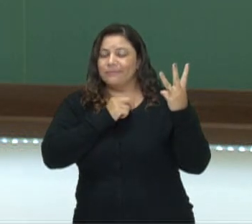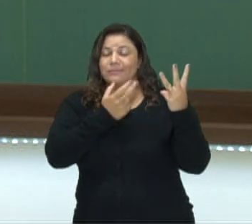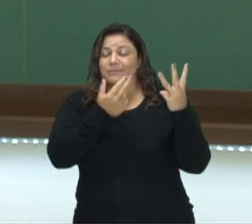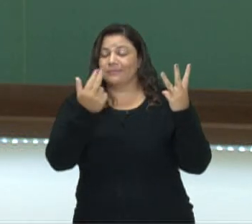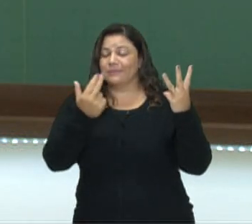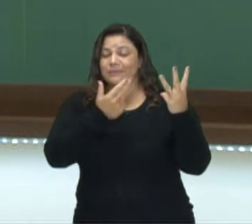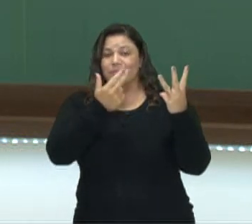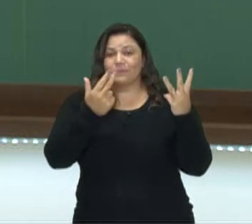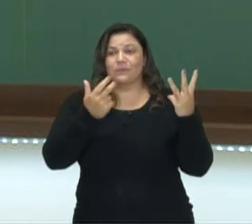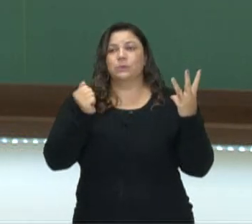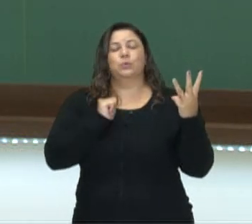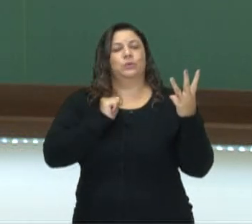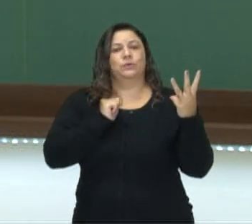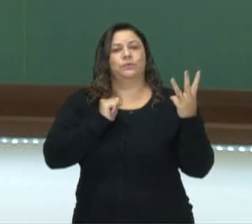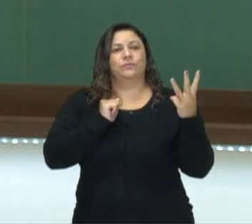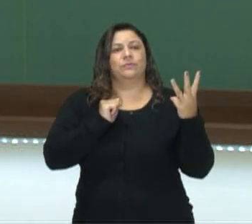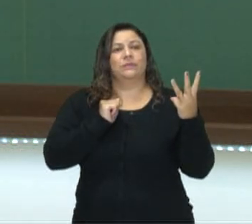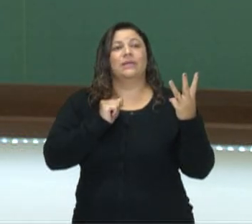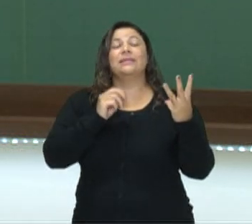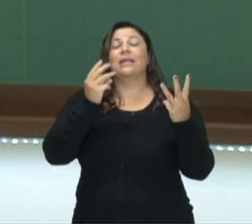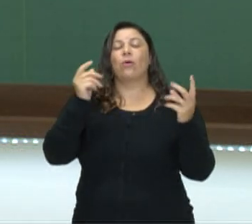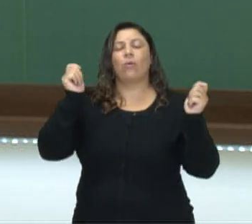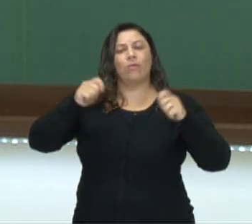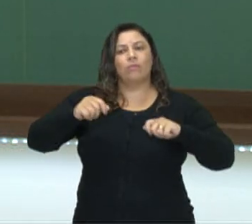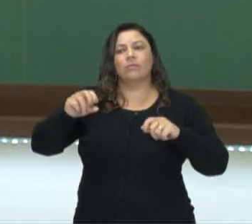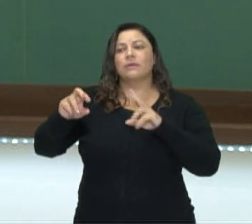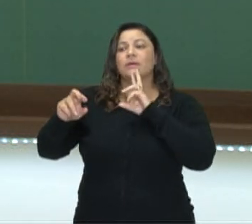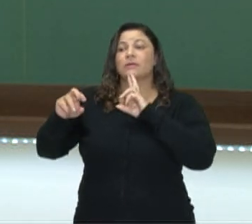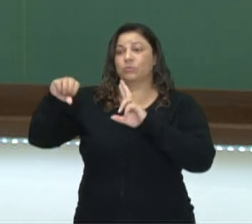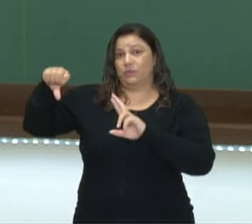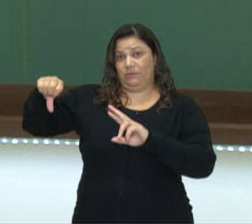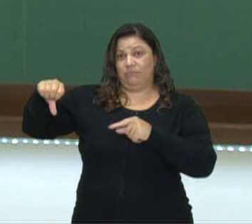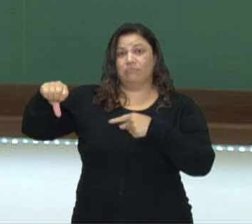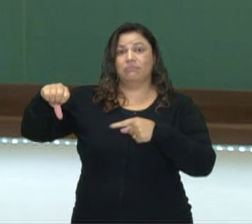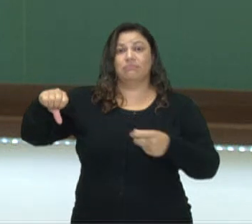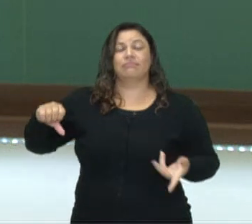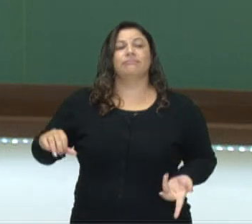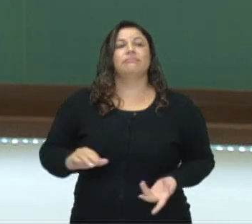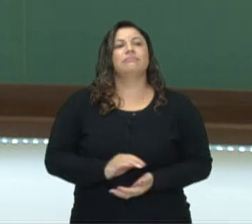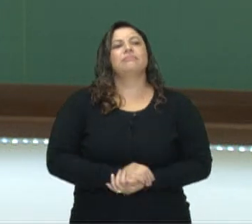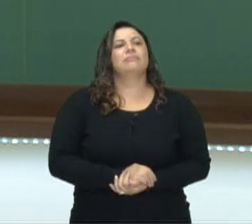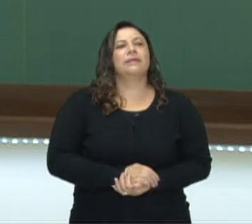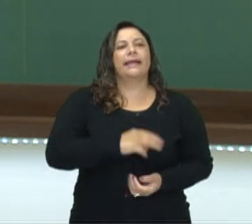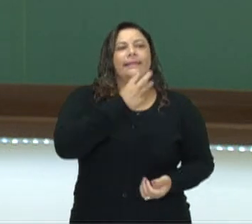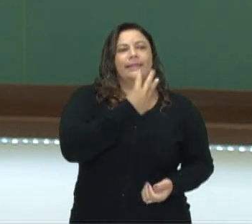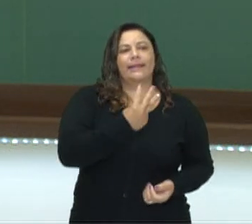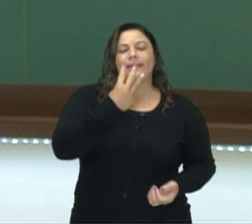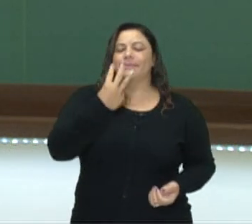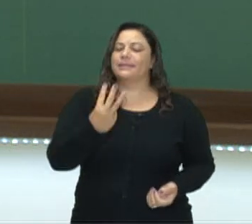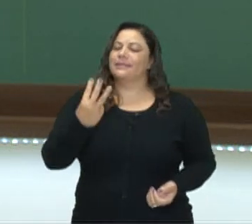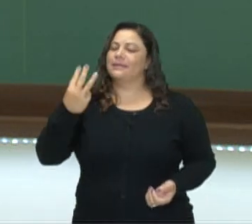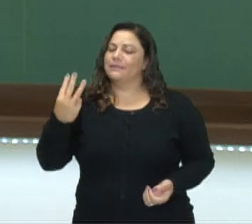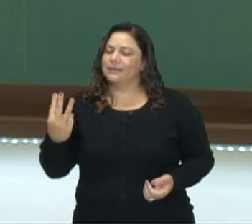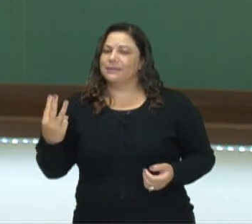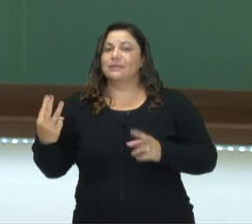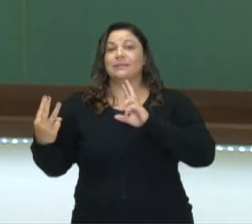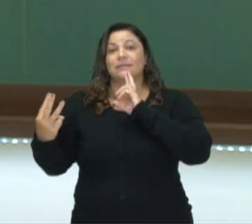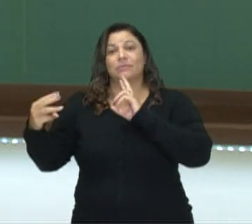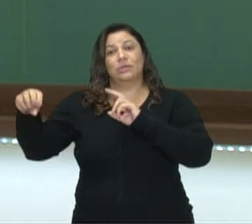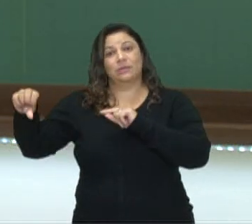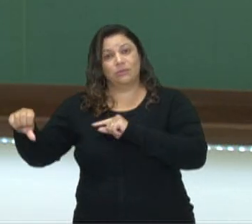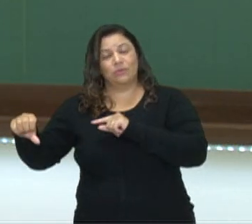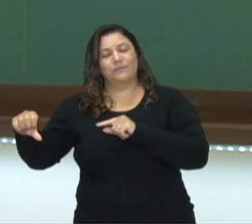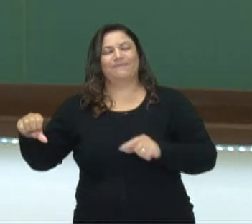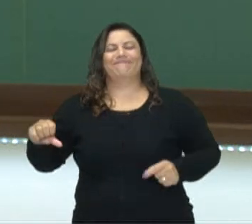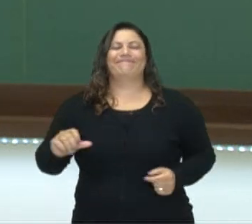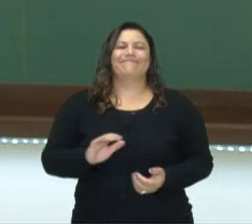mesmo valor. Então, o triplo de 3 vai ser o mesmo que 9, porque 3 mais 3 mais 3 dá